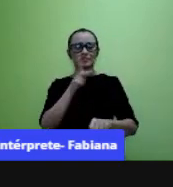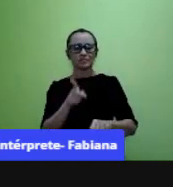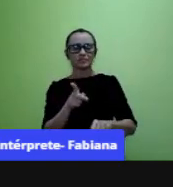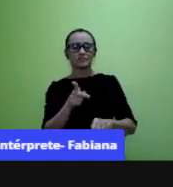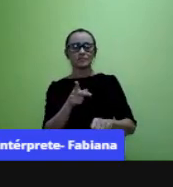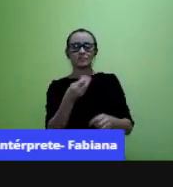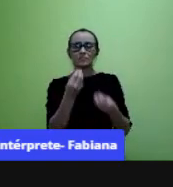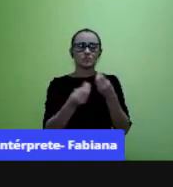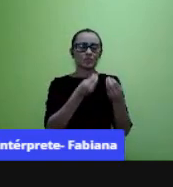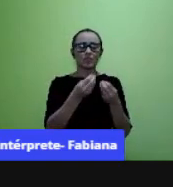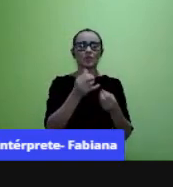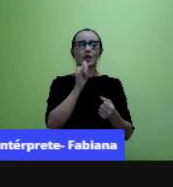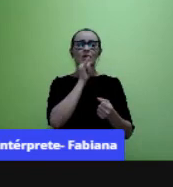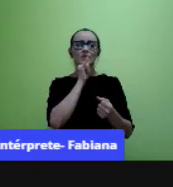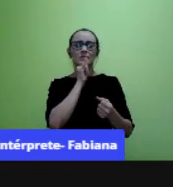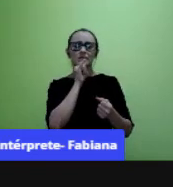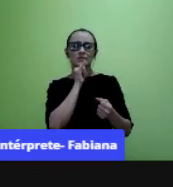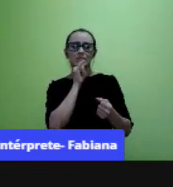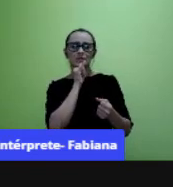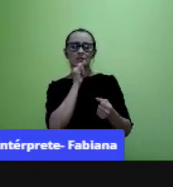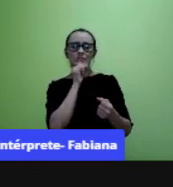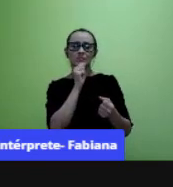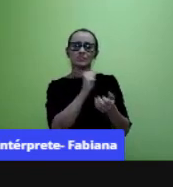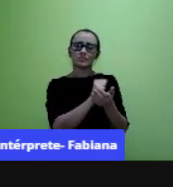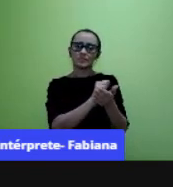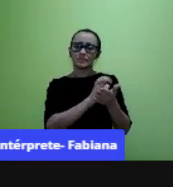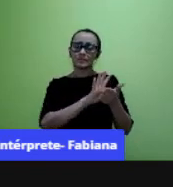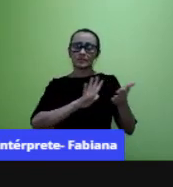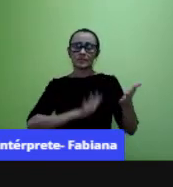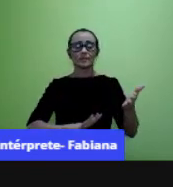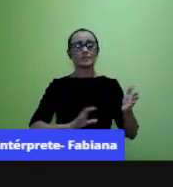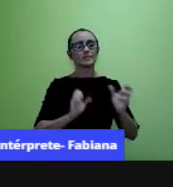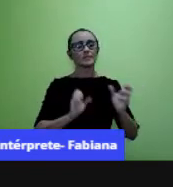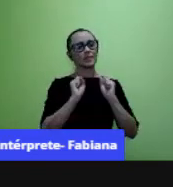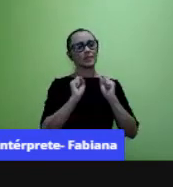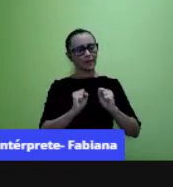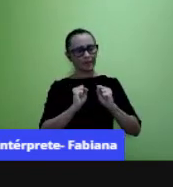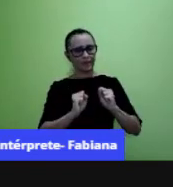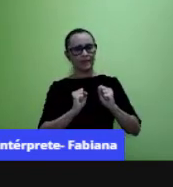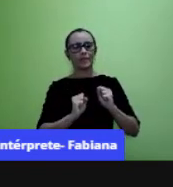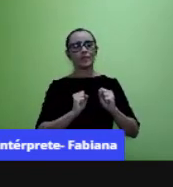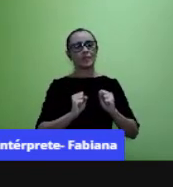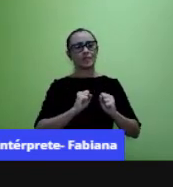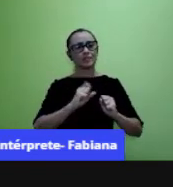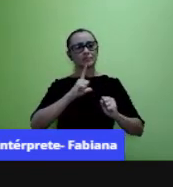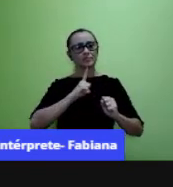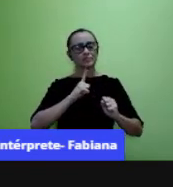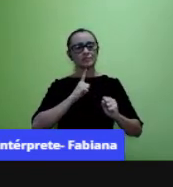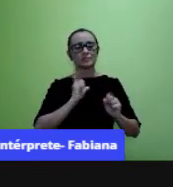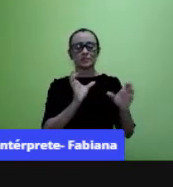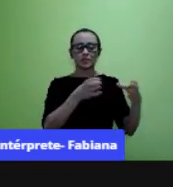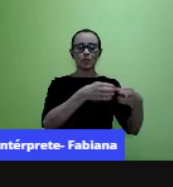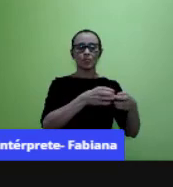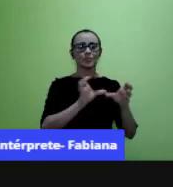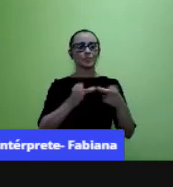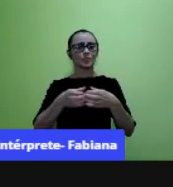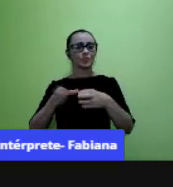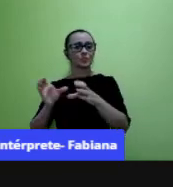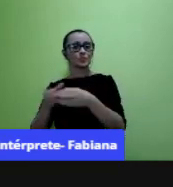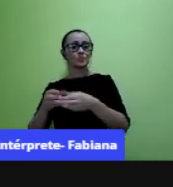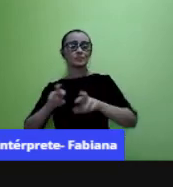de atividades que podem ser trabalhadas nos diferentes grupos na educação infantil.